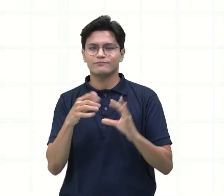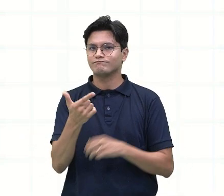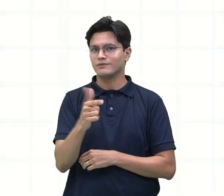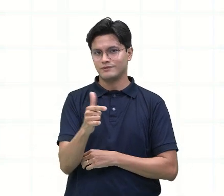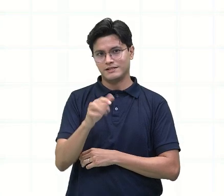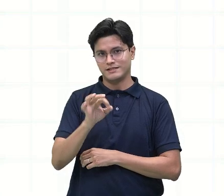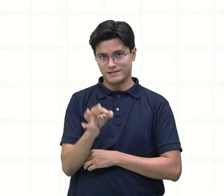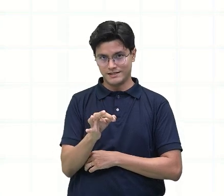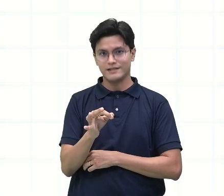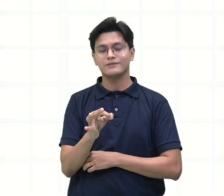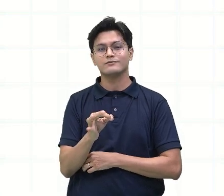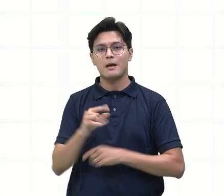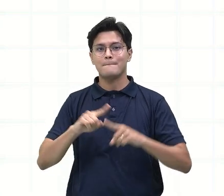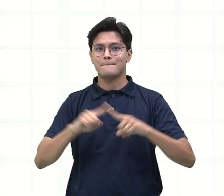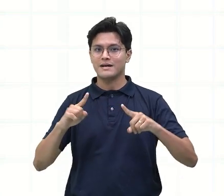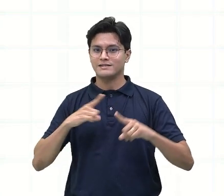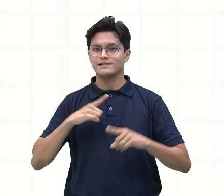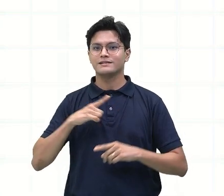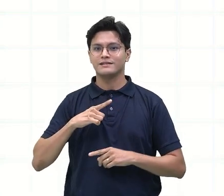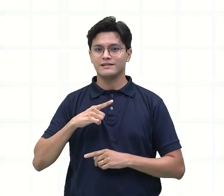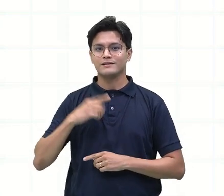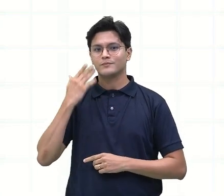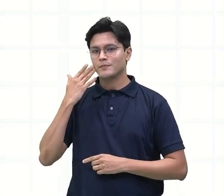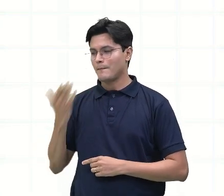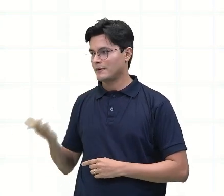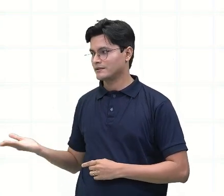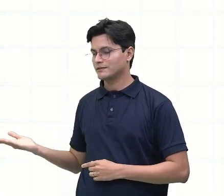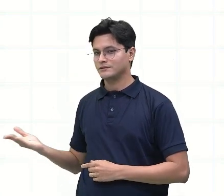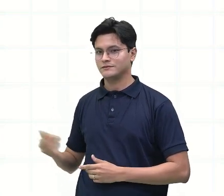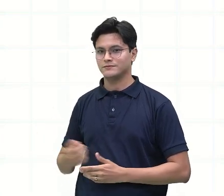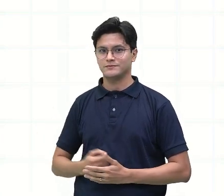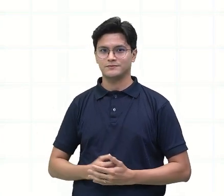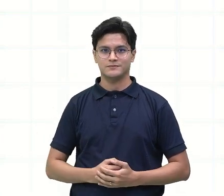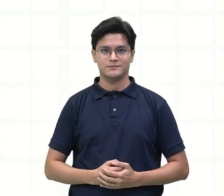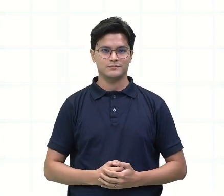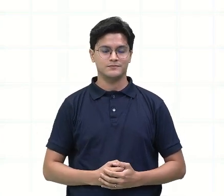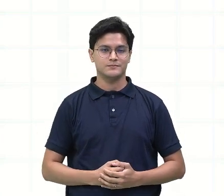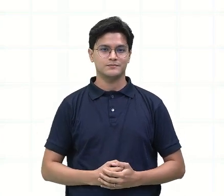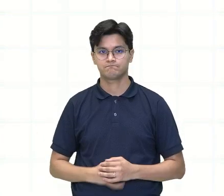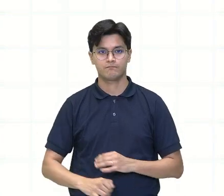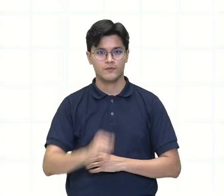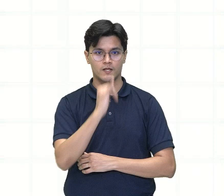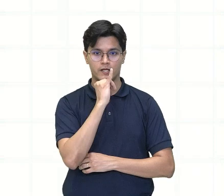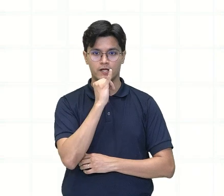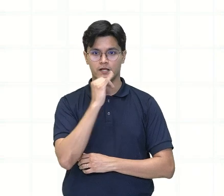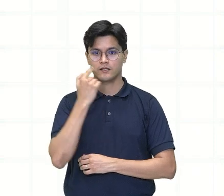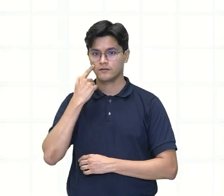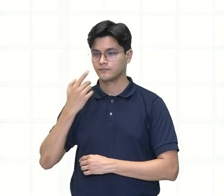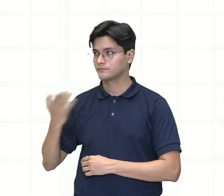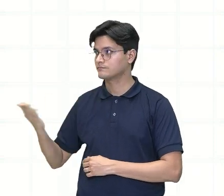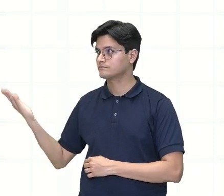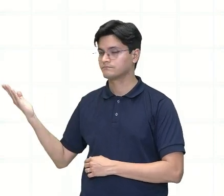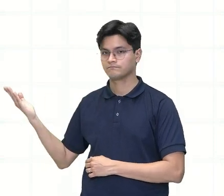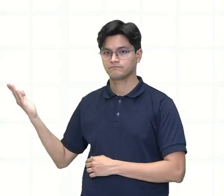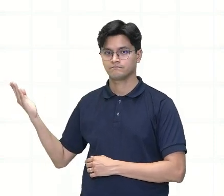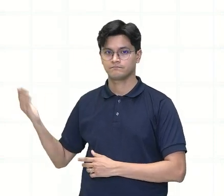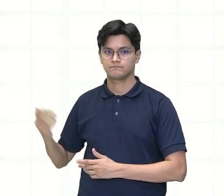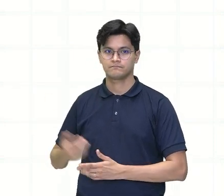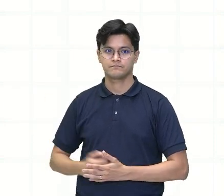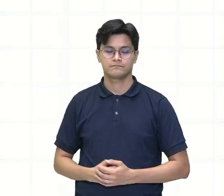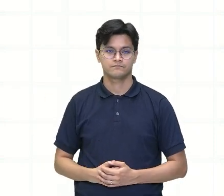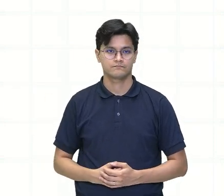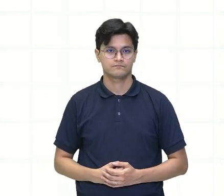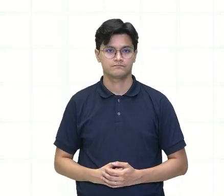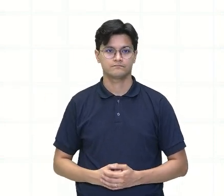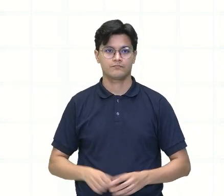certo? E aí, nós temos aqui nesse exemplo de predicado verbo nominal, né? Os ministros